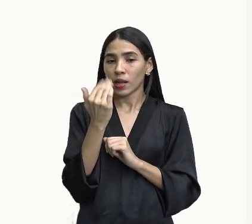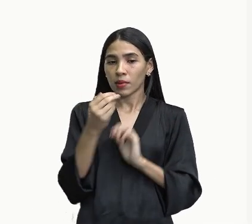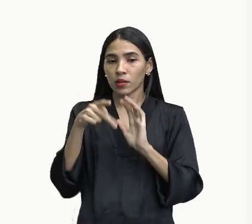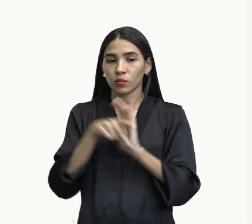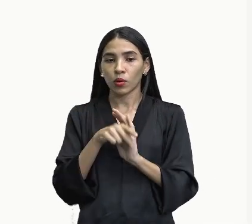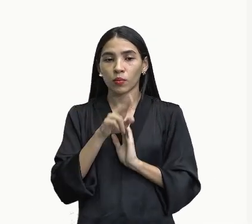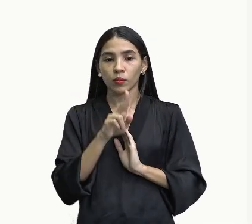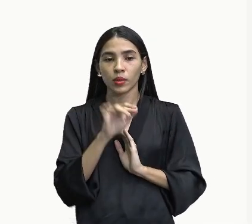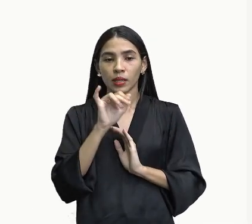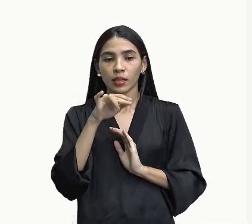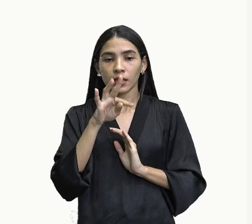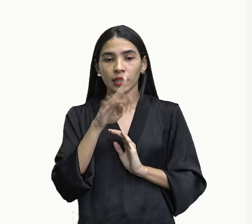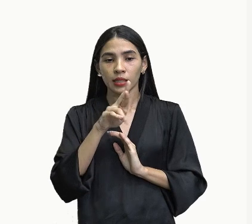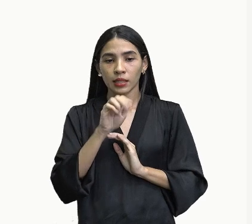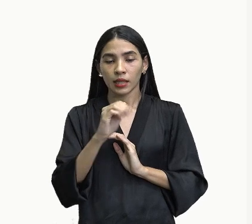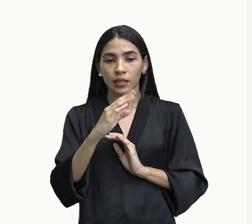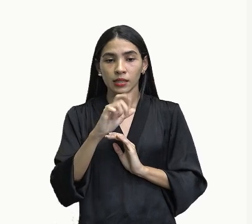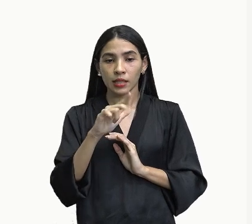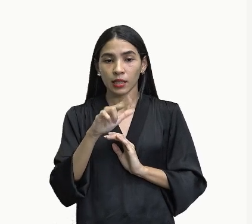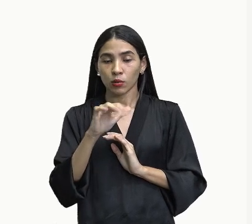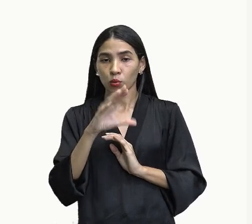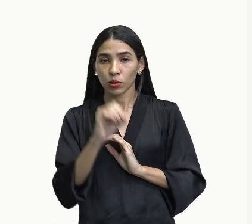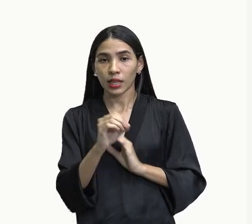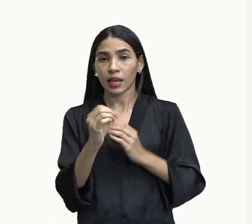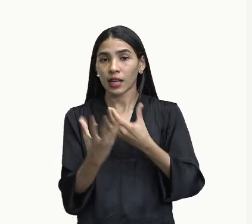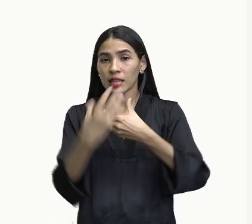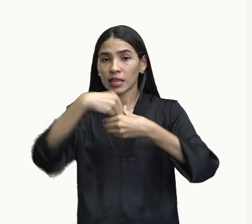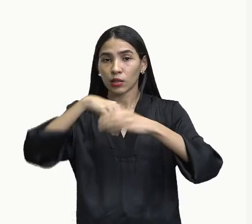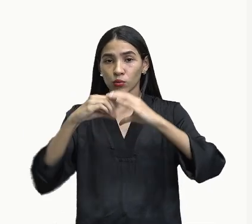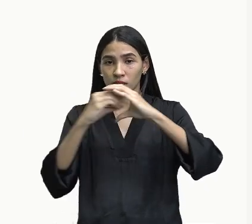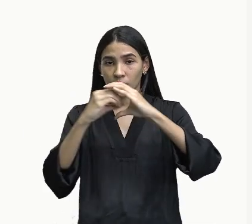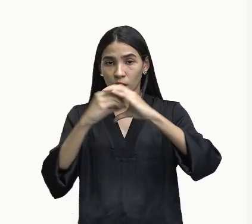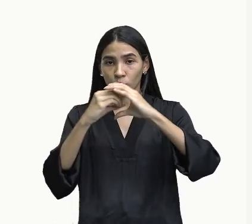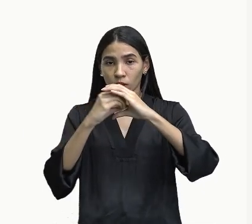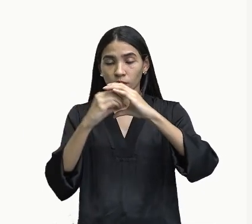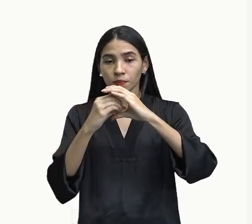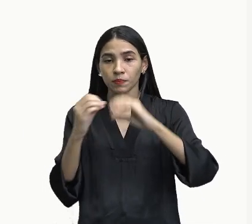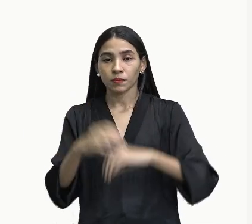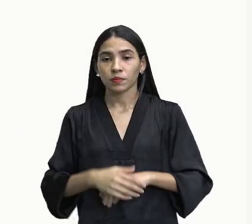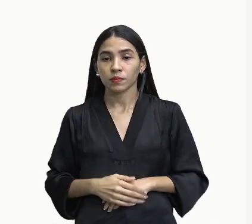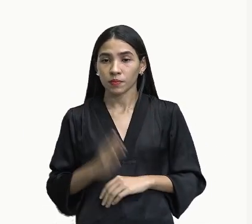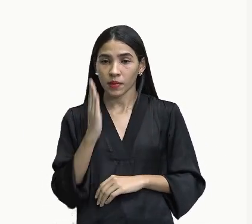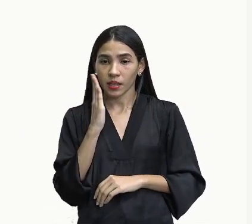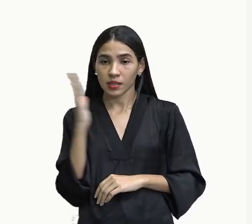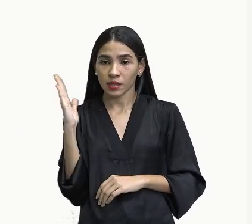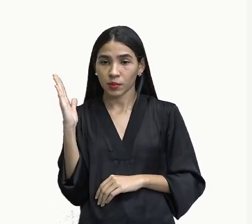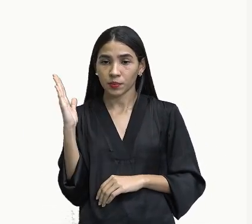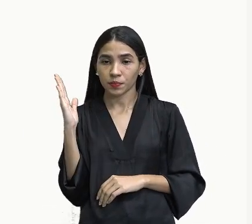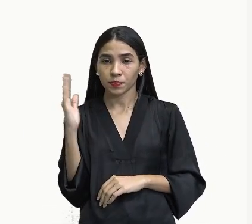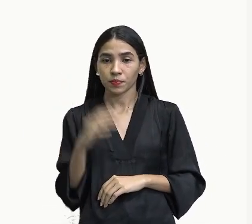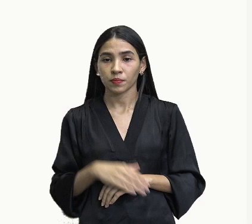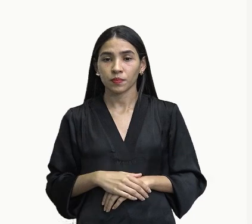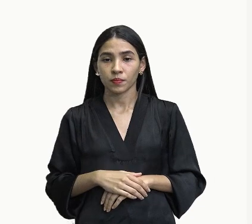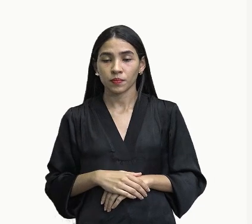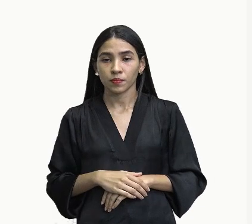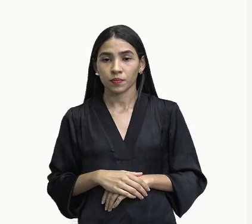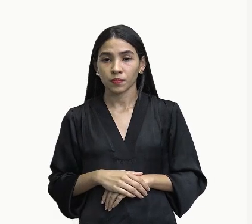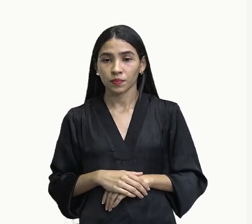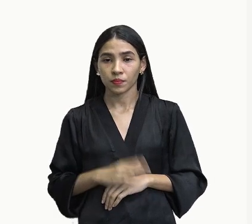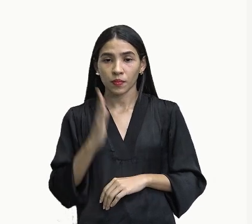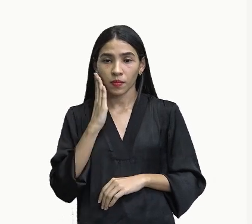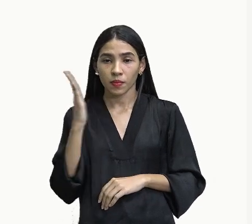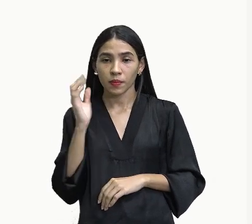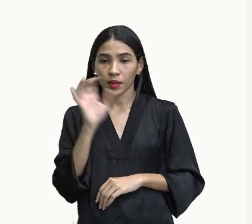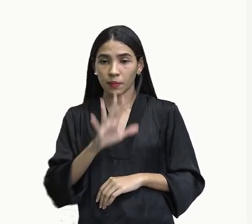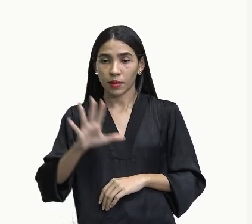no interior de cada célula. Se você observar bem, esse aqui é o coanócito, ele está bem aqui